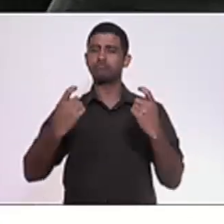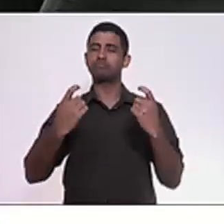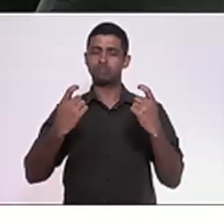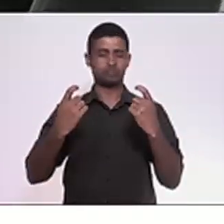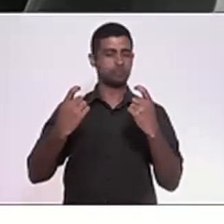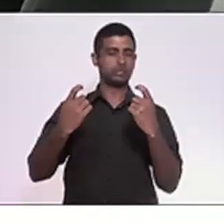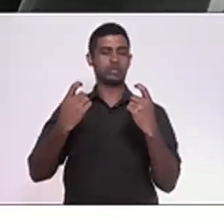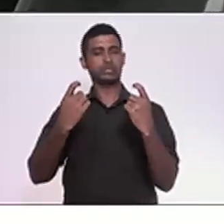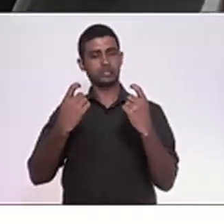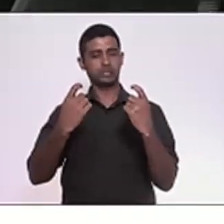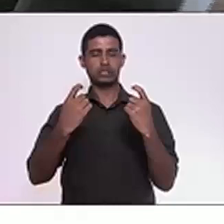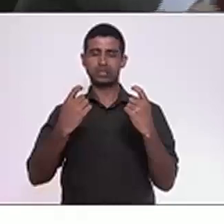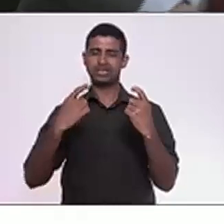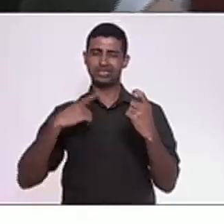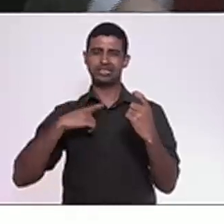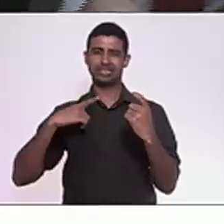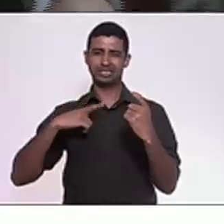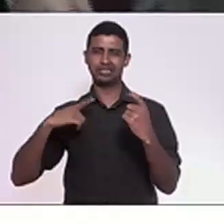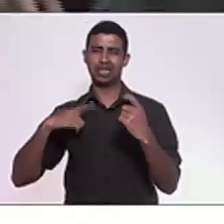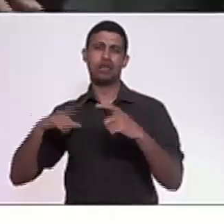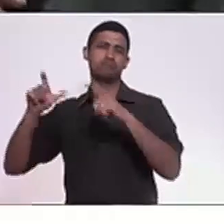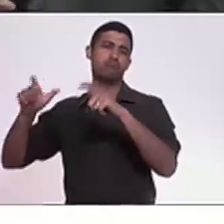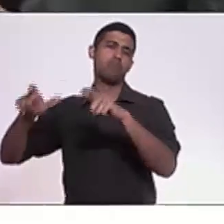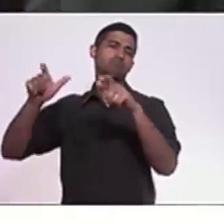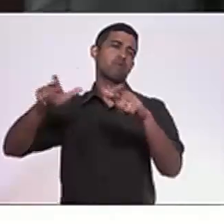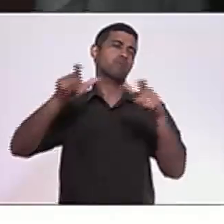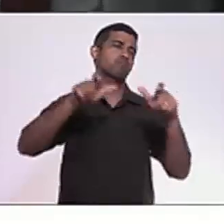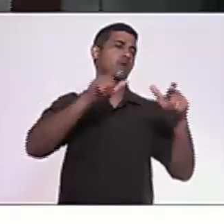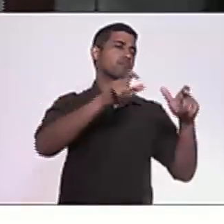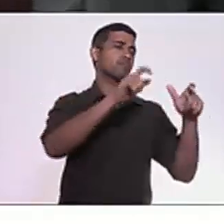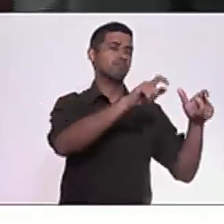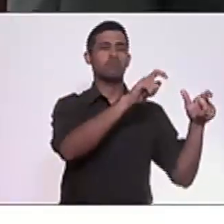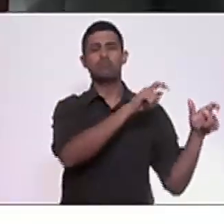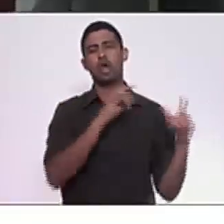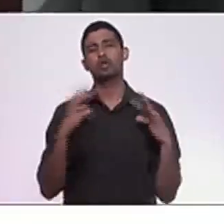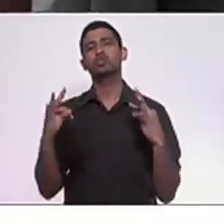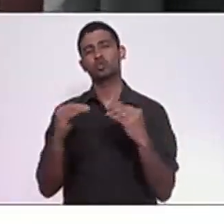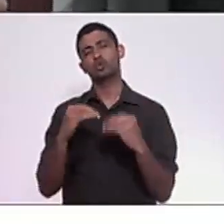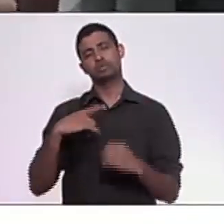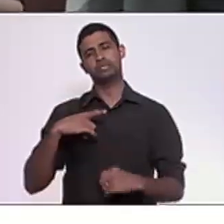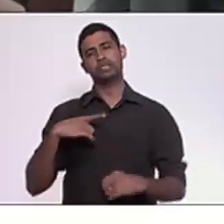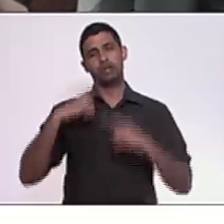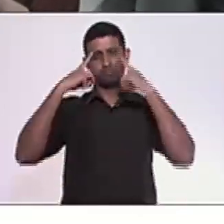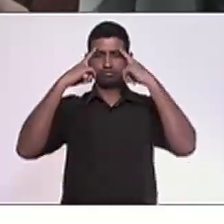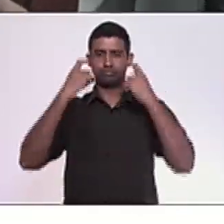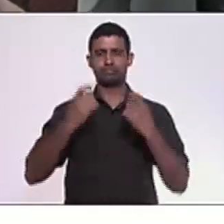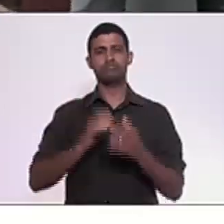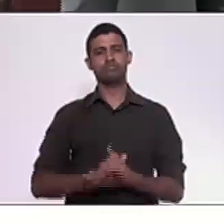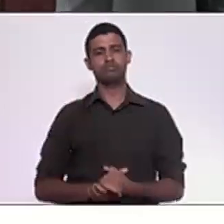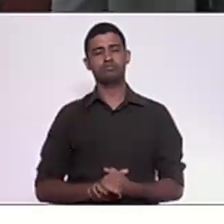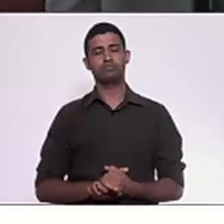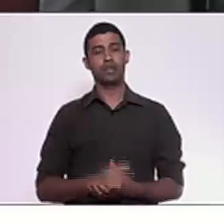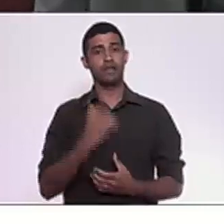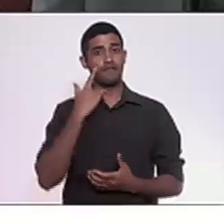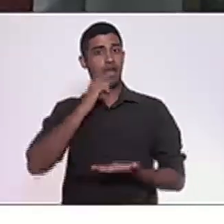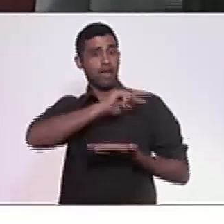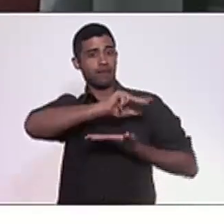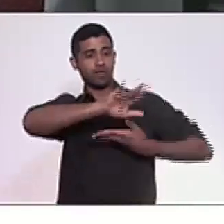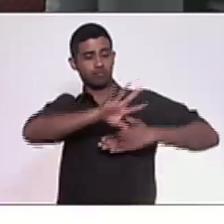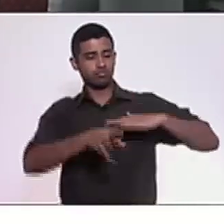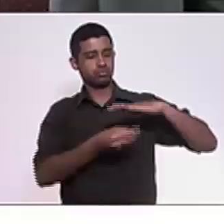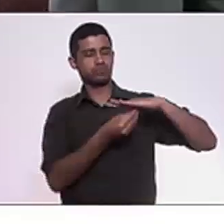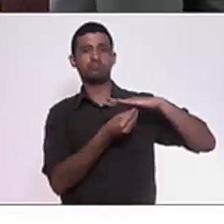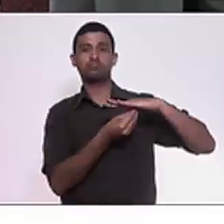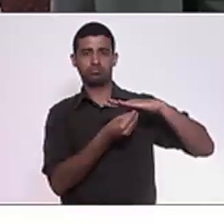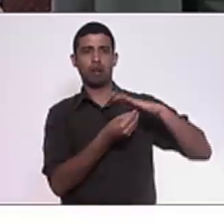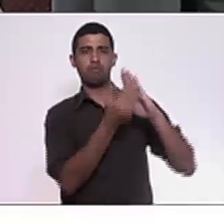ela acontece em todos os cantos, em todos os locais. E as emendas,